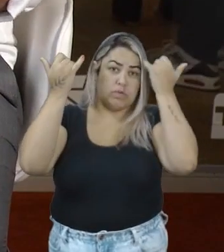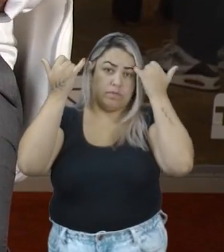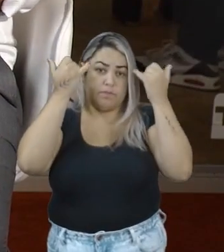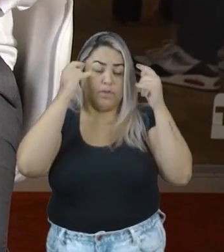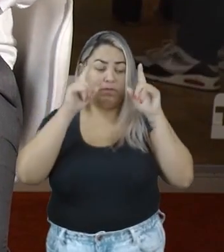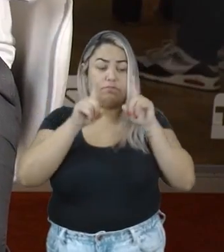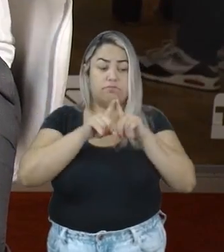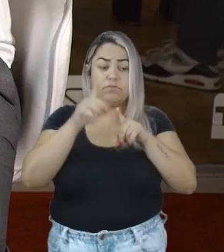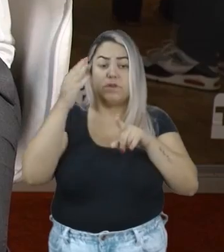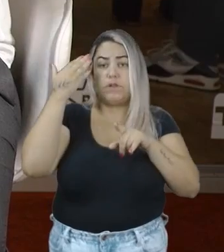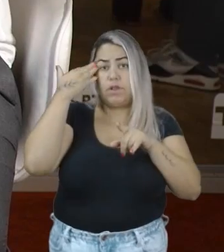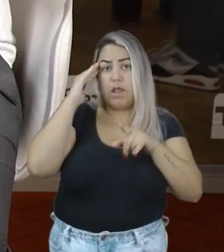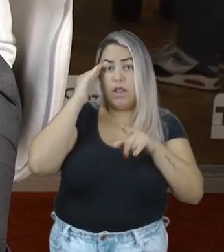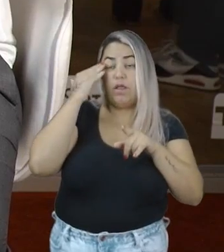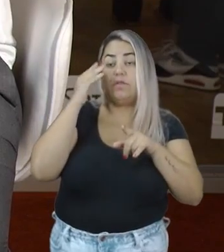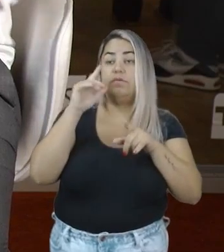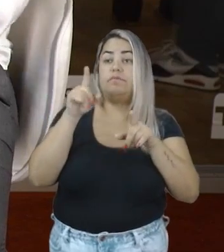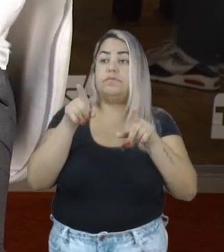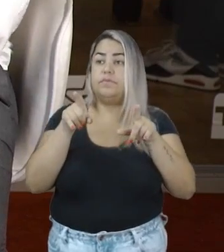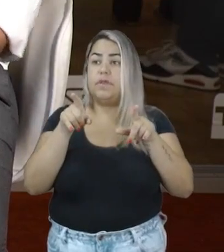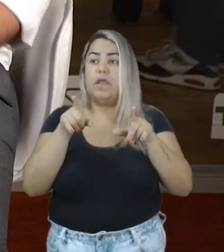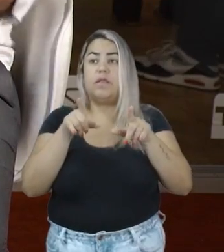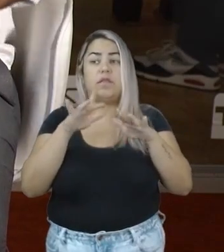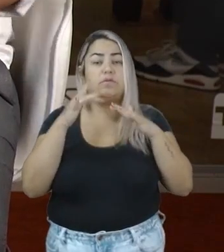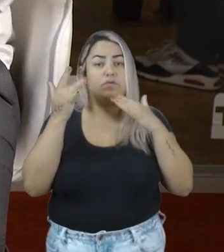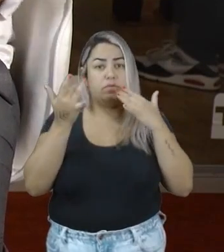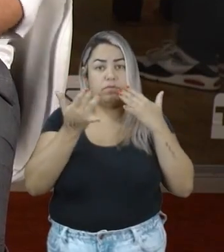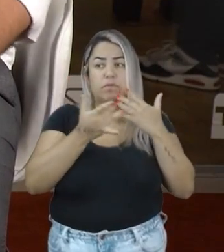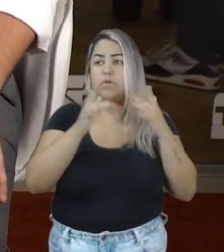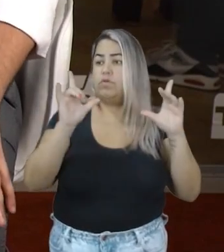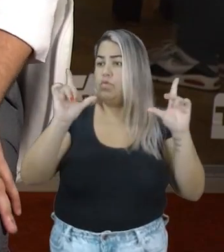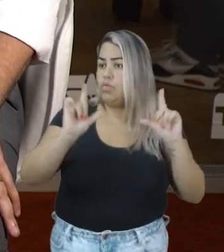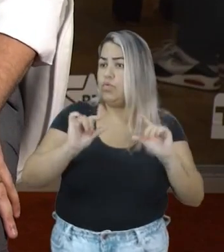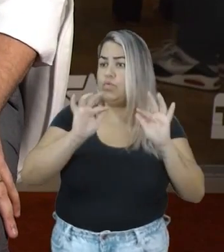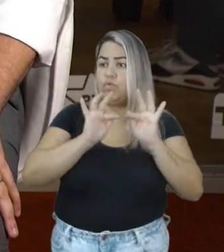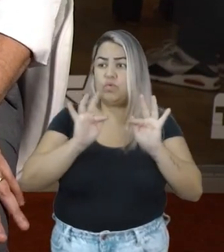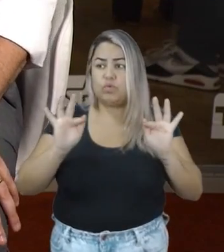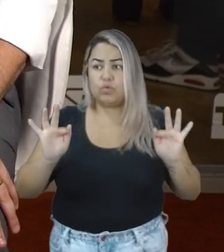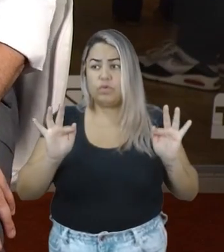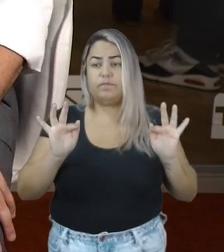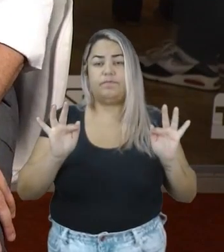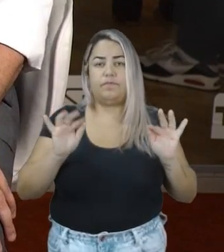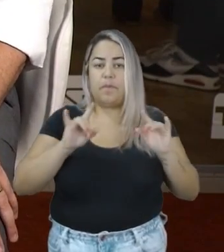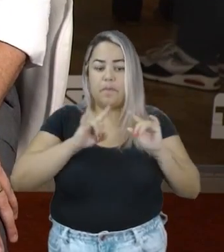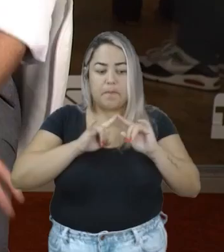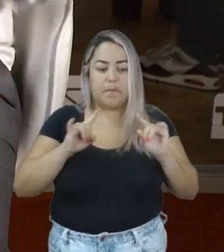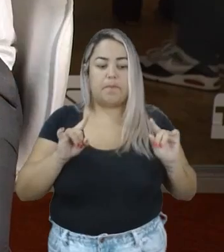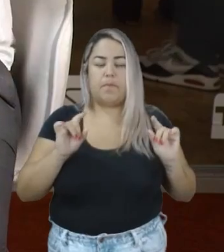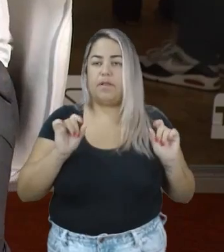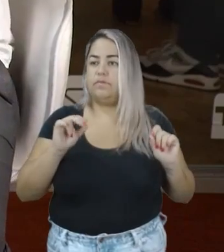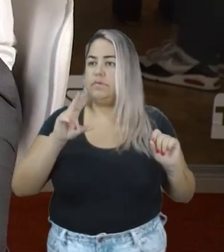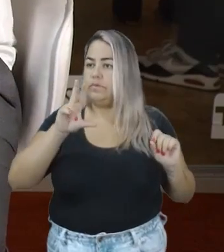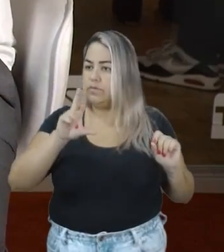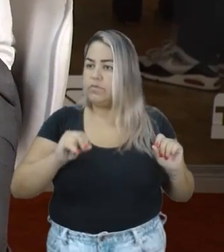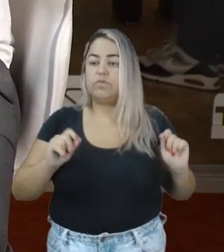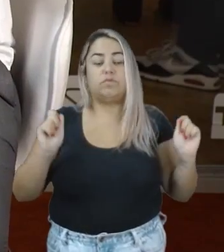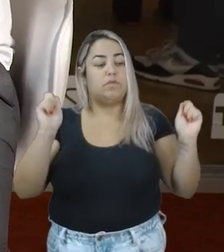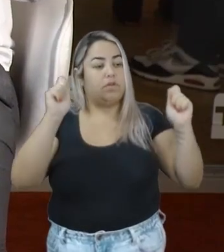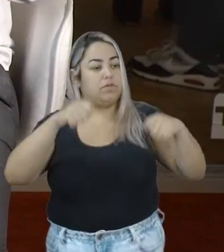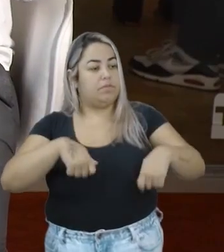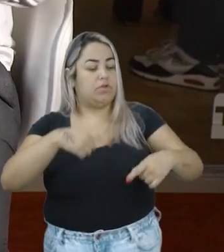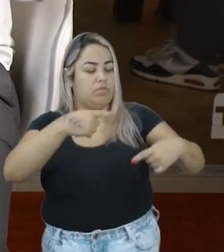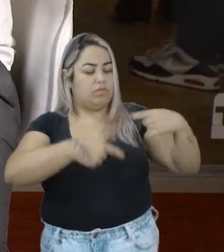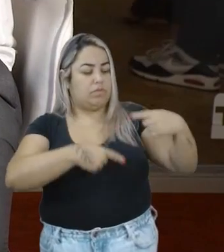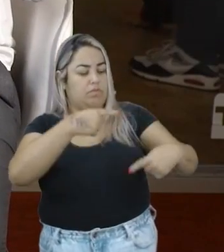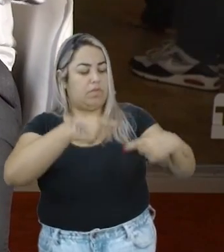redes sociais, que é aquela mensagem mais curta, infelizmente mais superficial, mas nós não podemos abrir mão de também estar